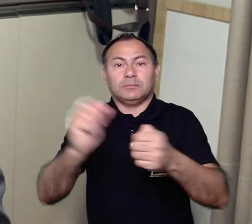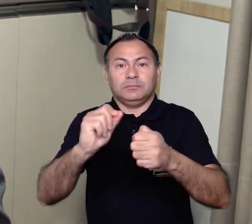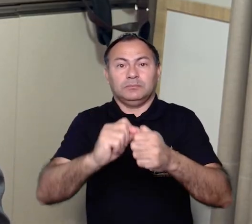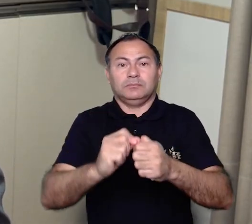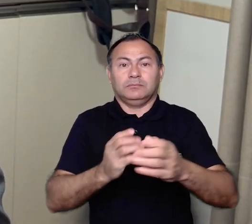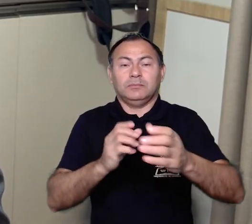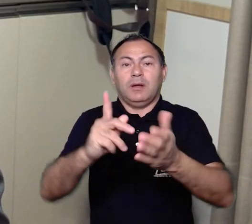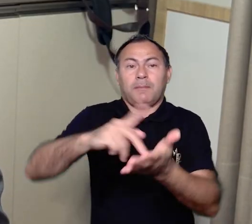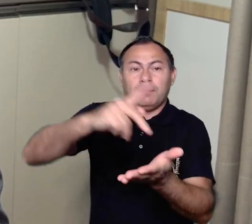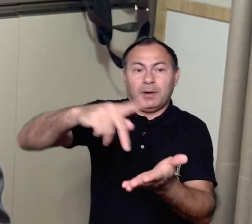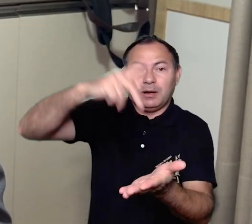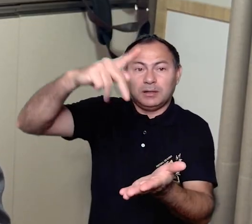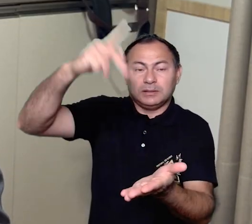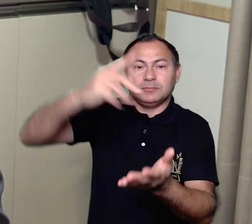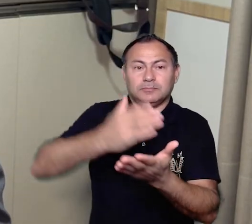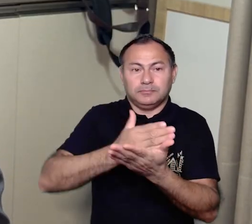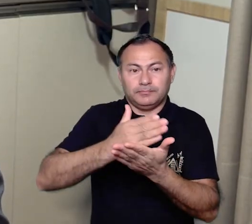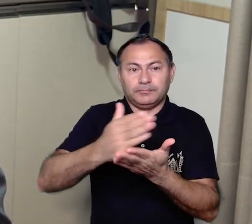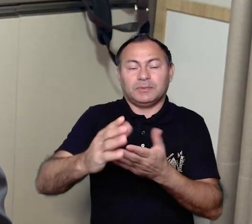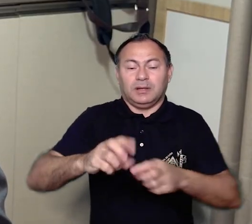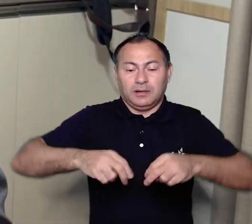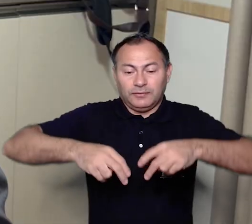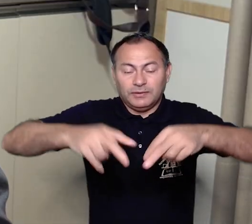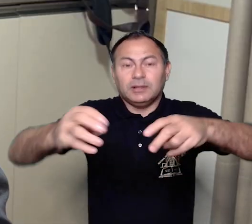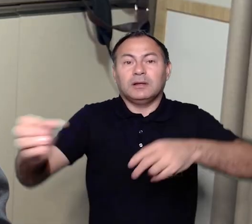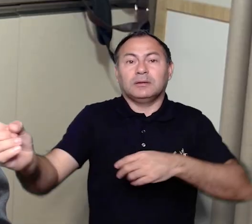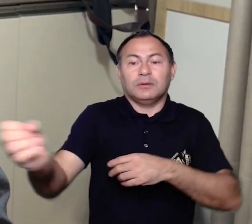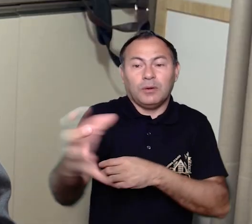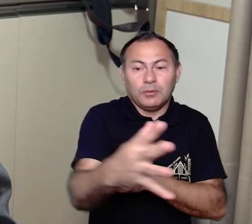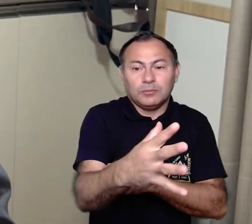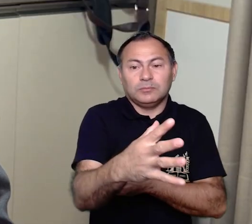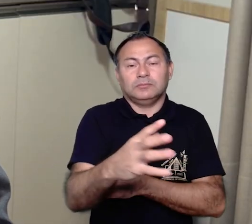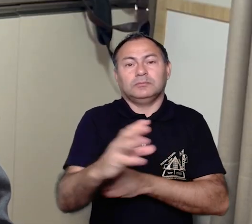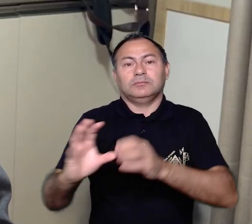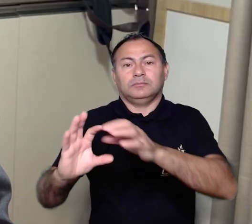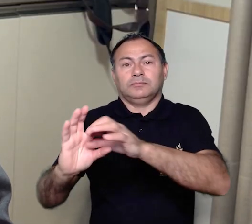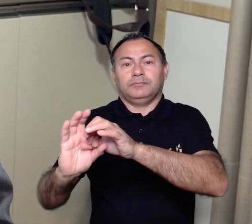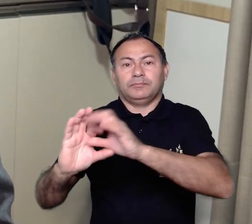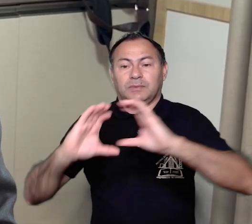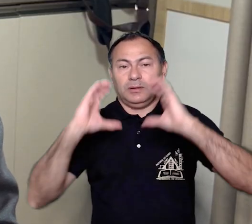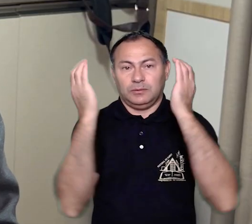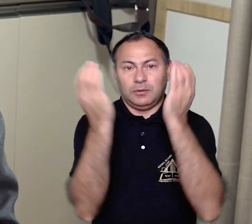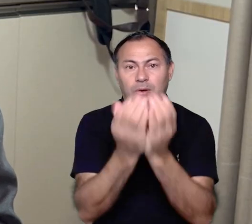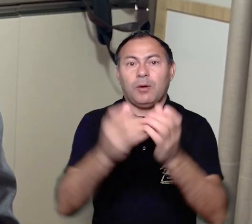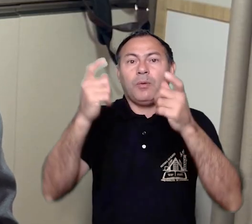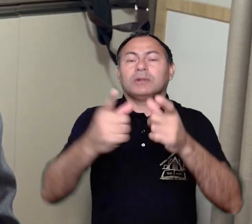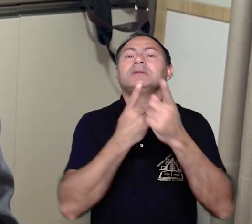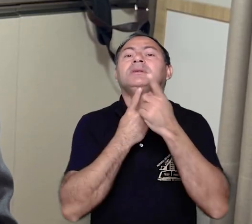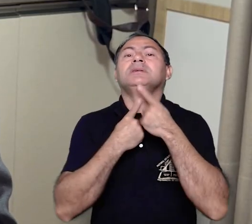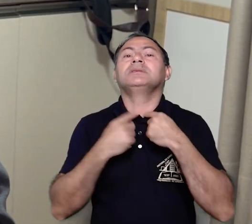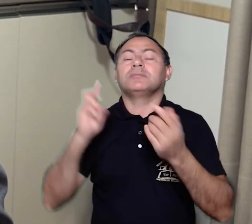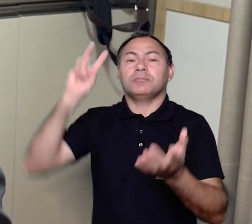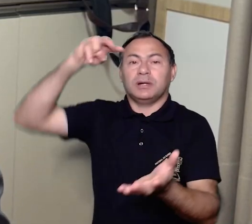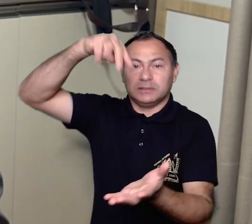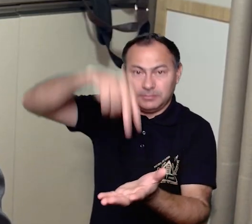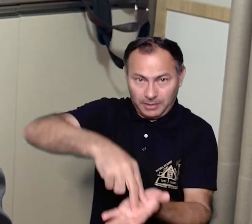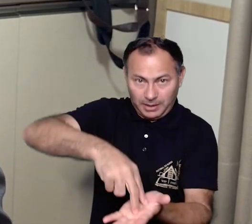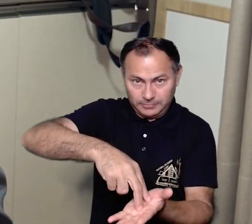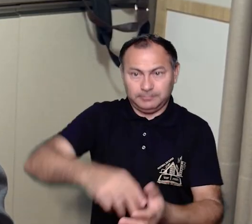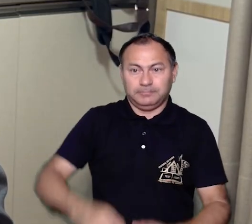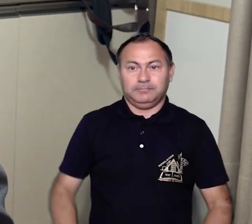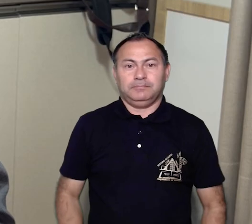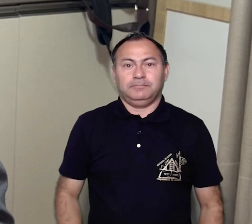é fazer uma Páscoa e iniciar uma caminhada nova na comunidade aonde eu desejo participar.